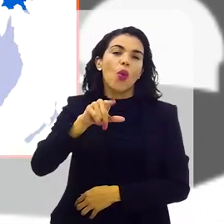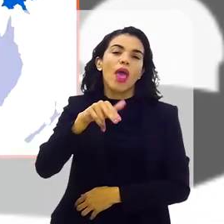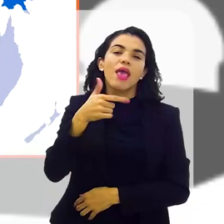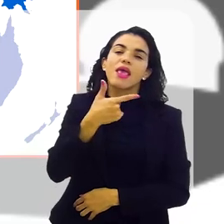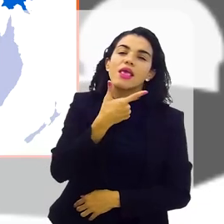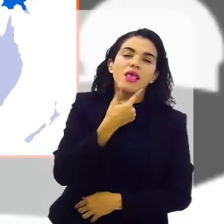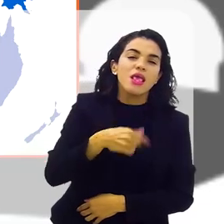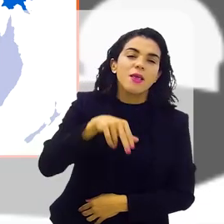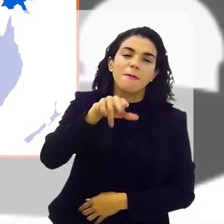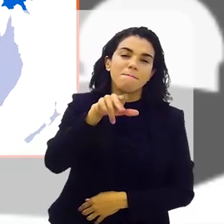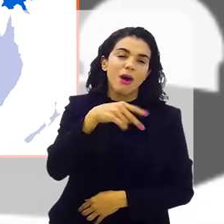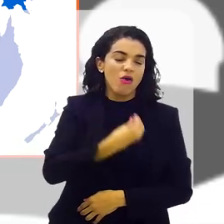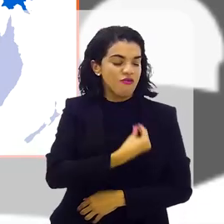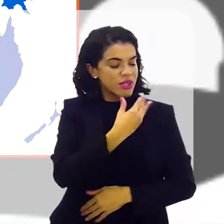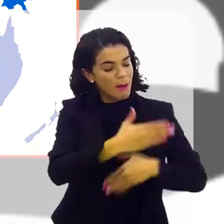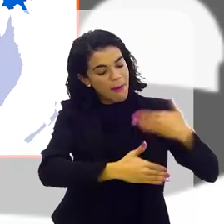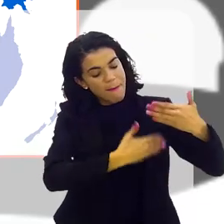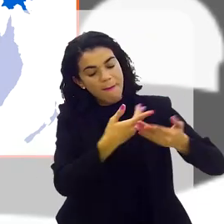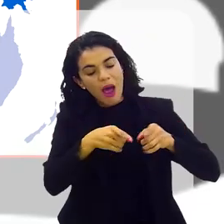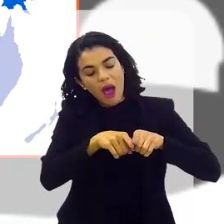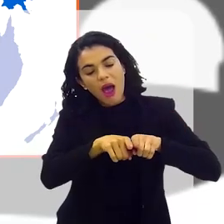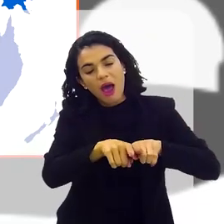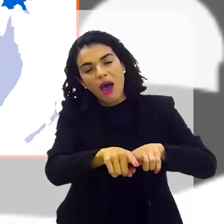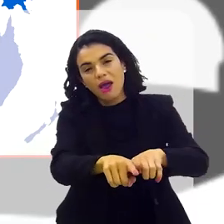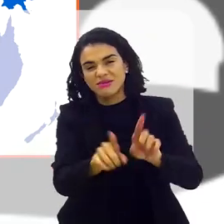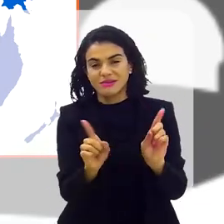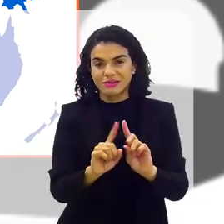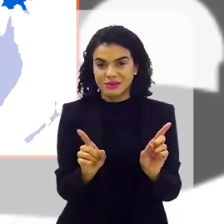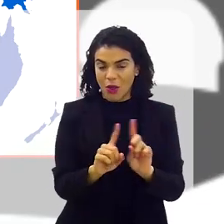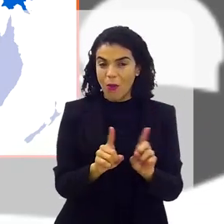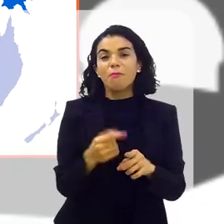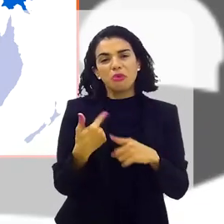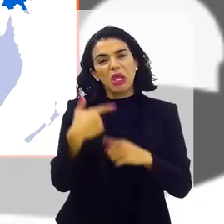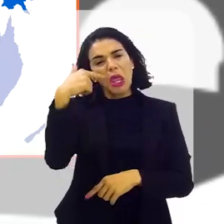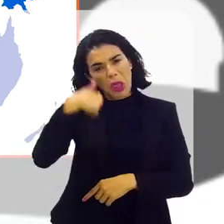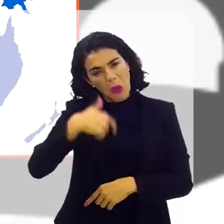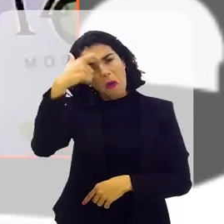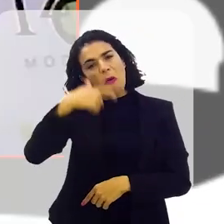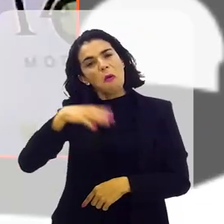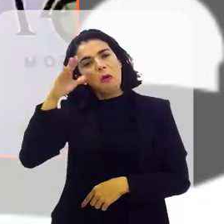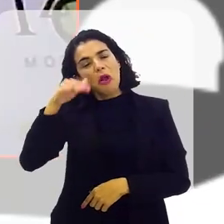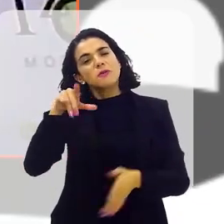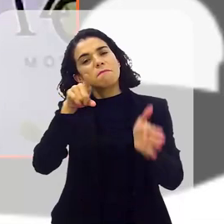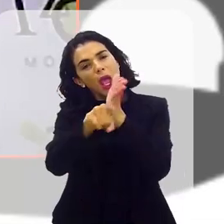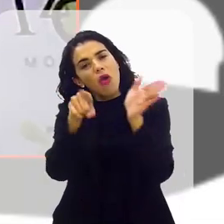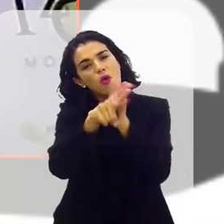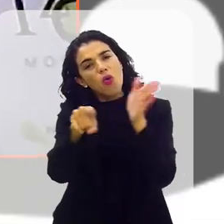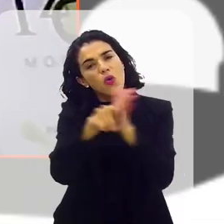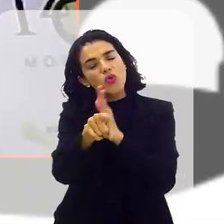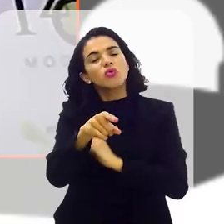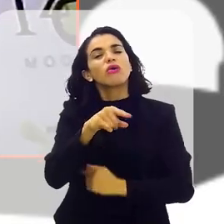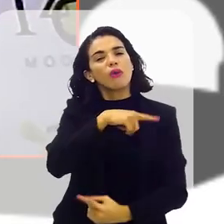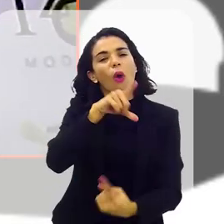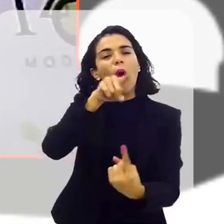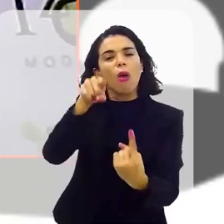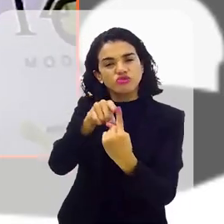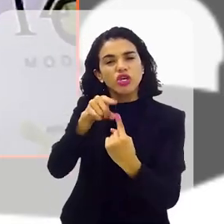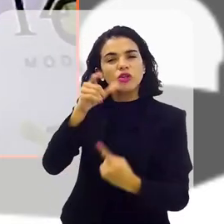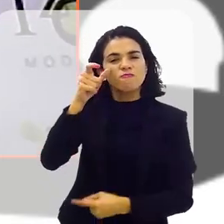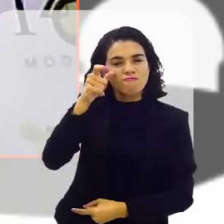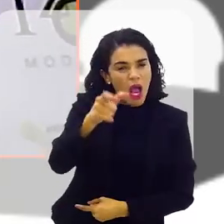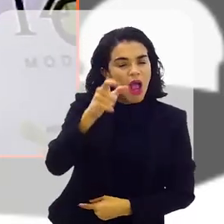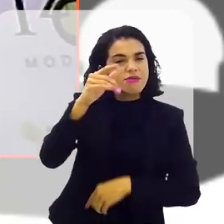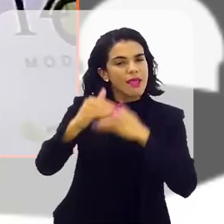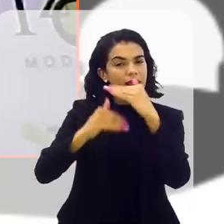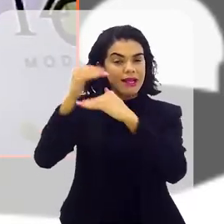da vida não por ser fã não porque eu realmente aprendo porque eu realmente pergunto porque eu quero crescer eu quero evoluir